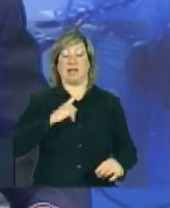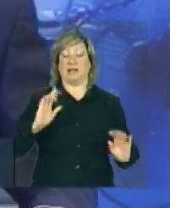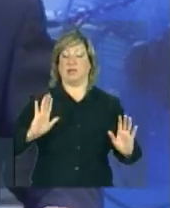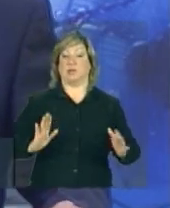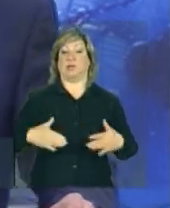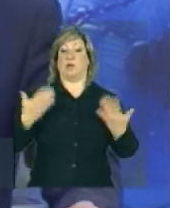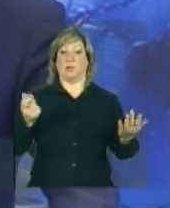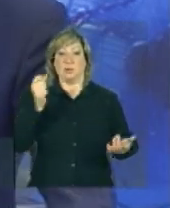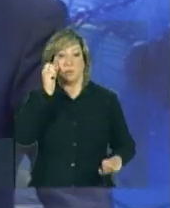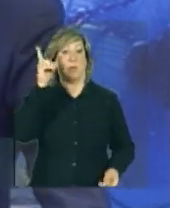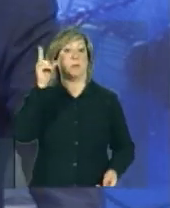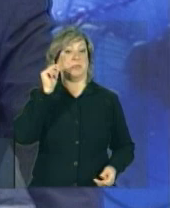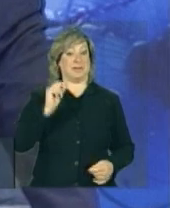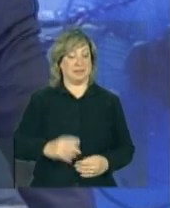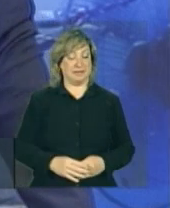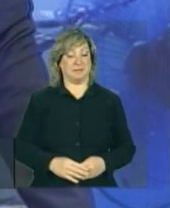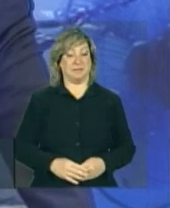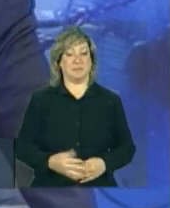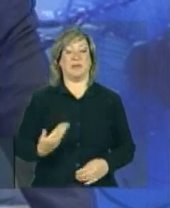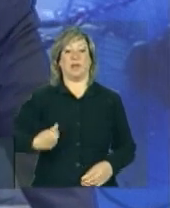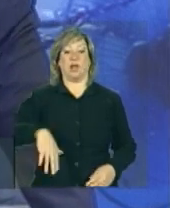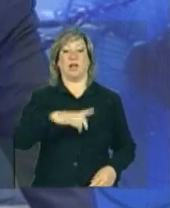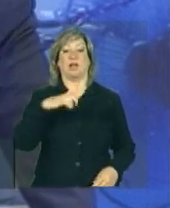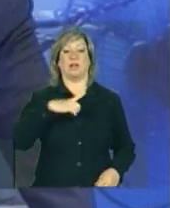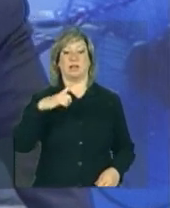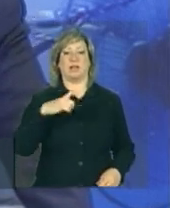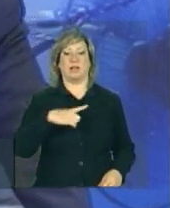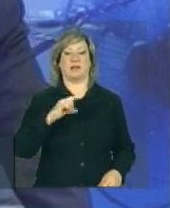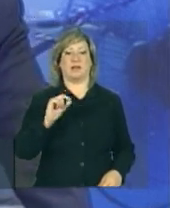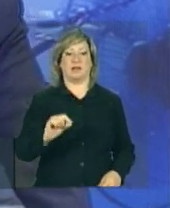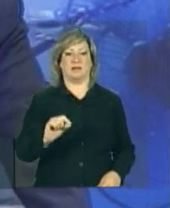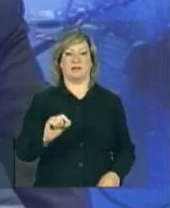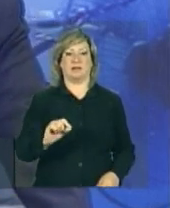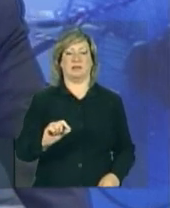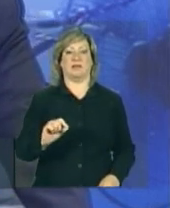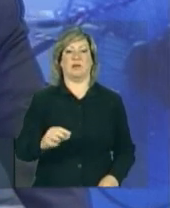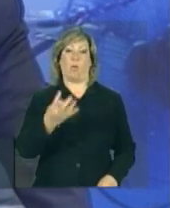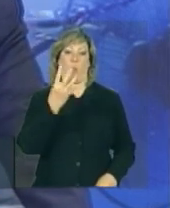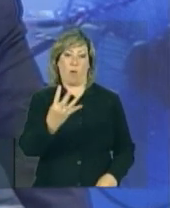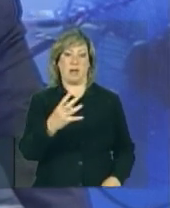surpresa. Nós temos 4 centros de pesquisas no mundo.